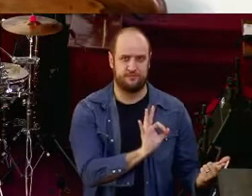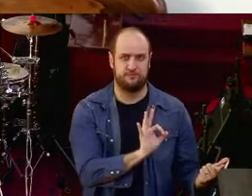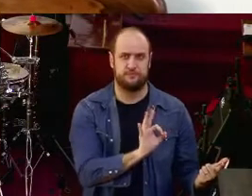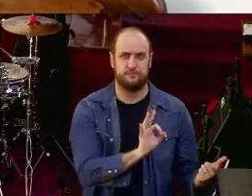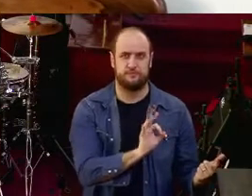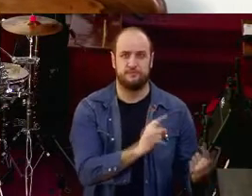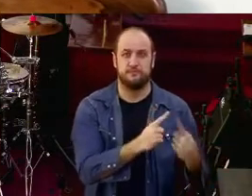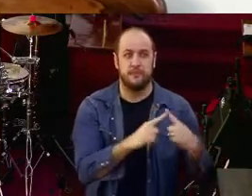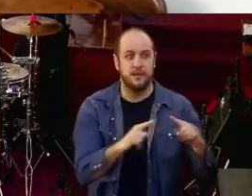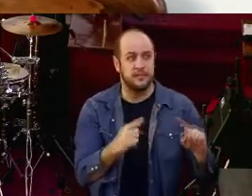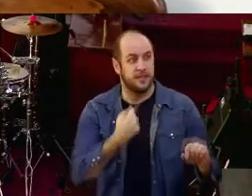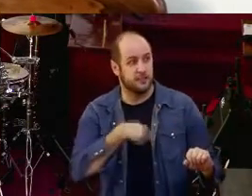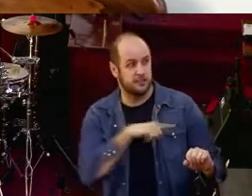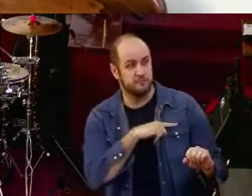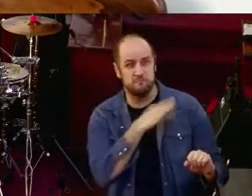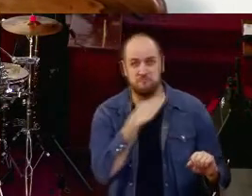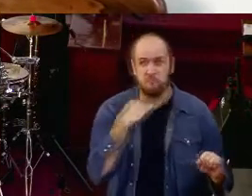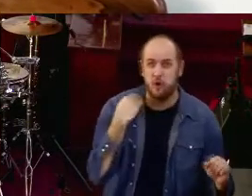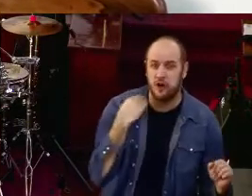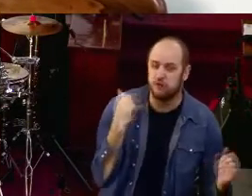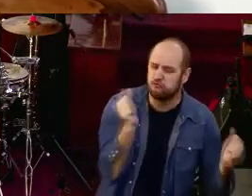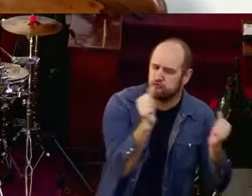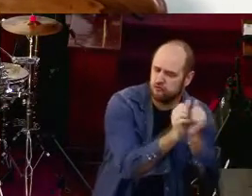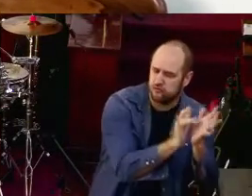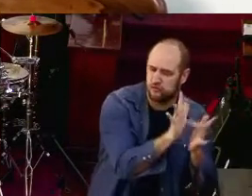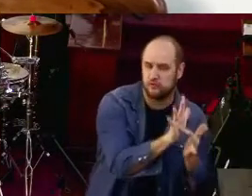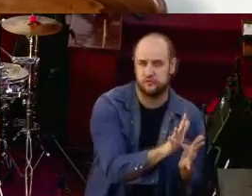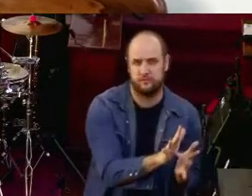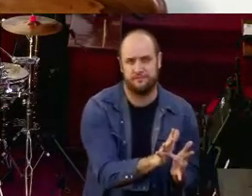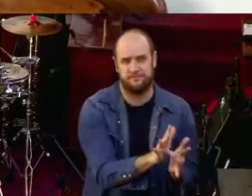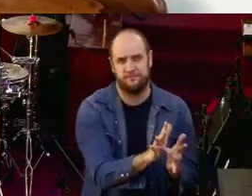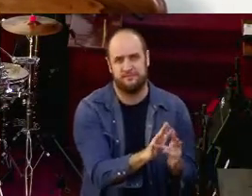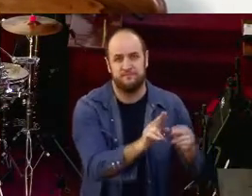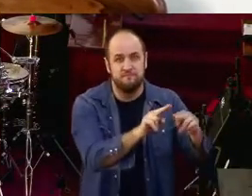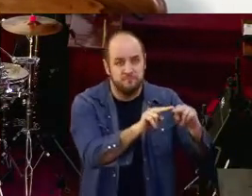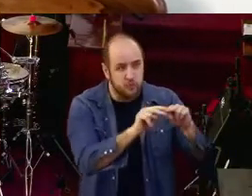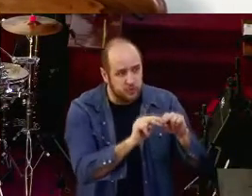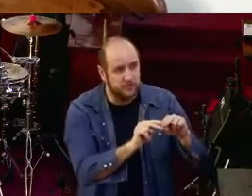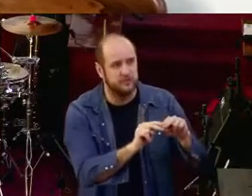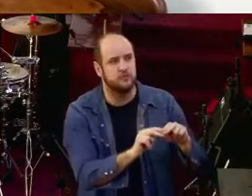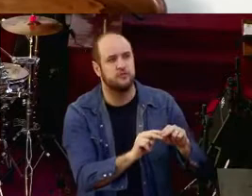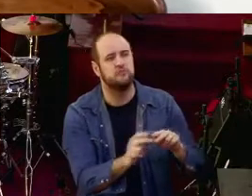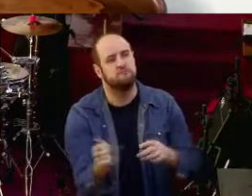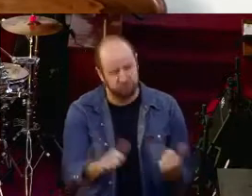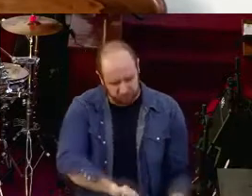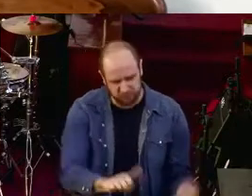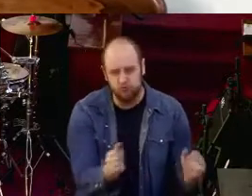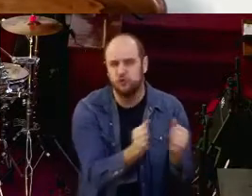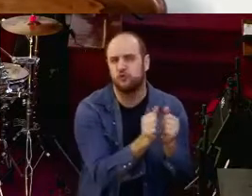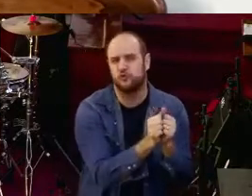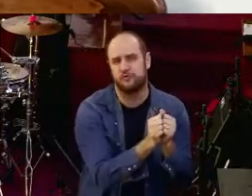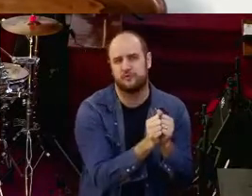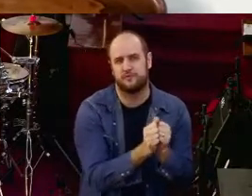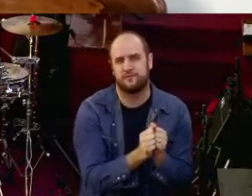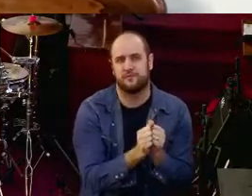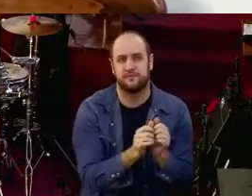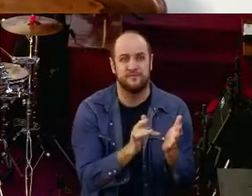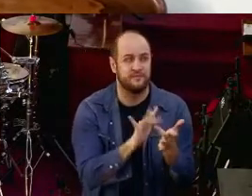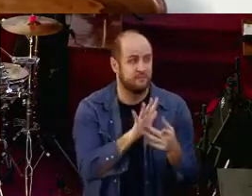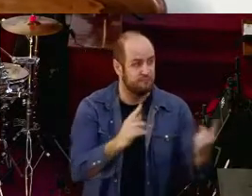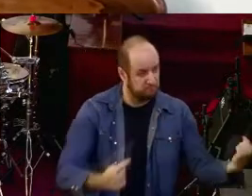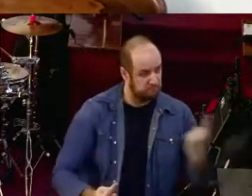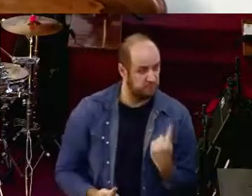incluídos. Por isso nós somos incluídos no batismo de Jesus. Essa é a identificação, ele assumiu esse lugar entre